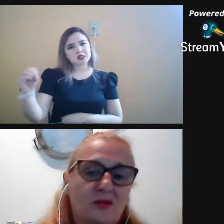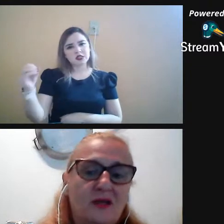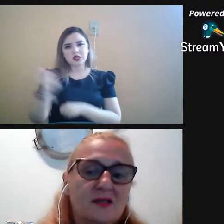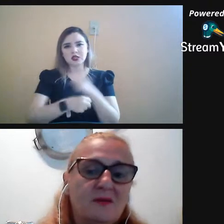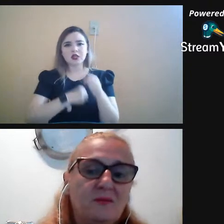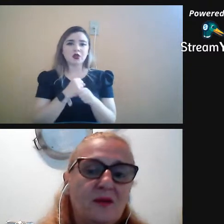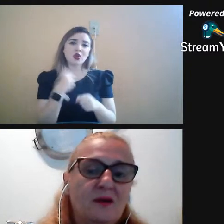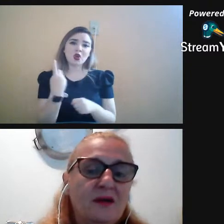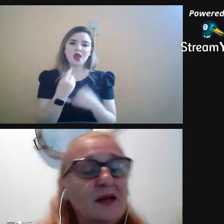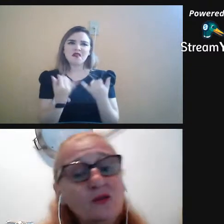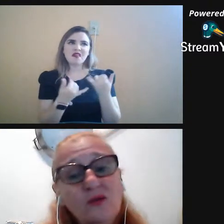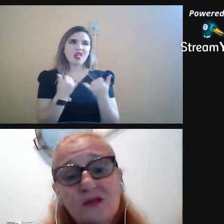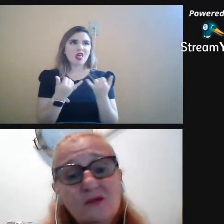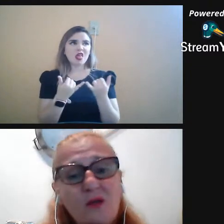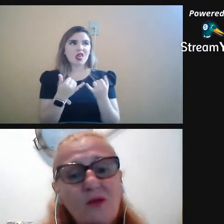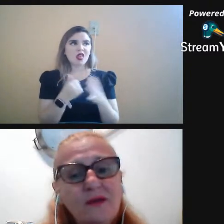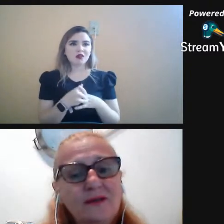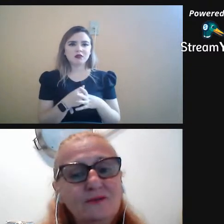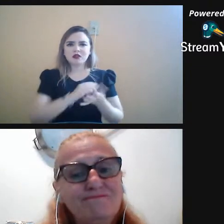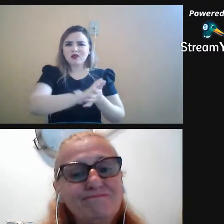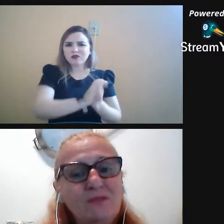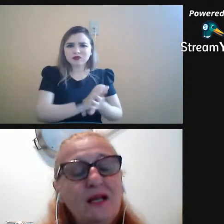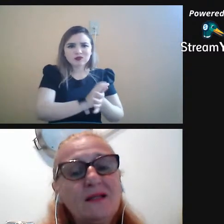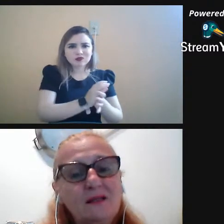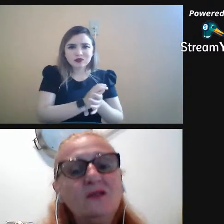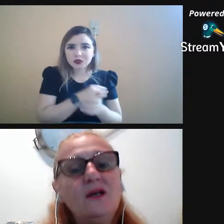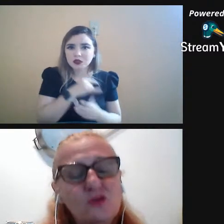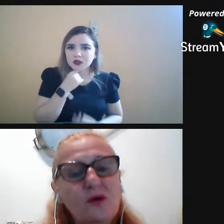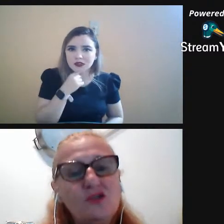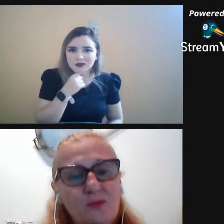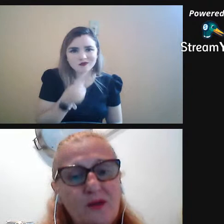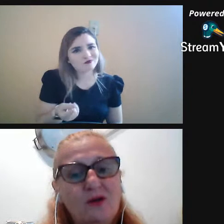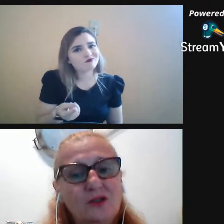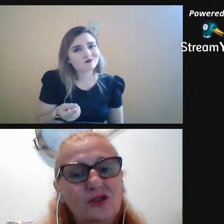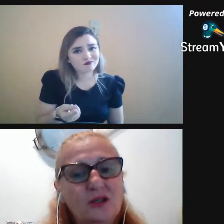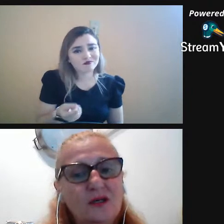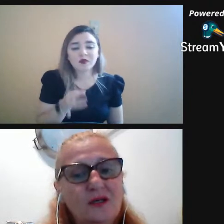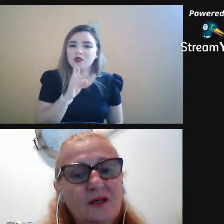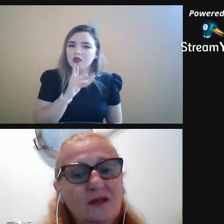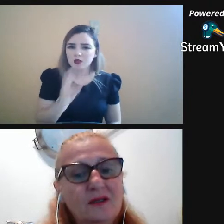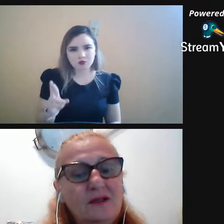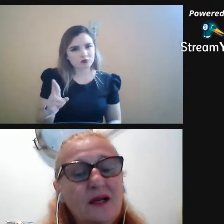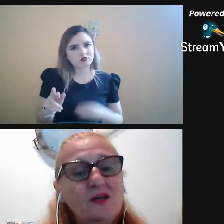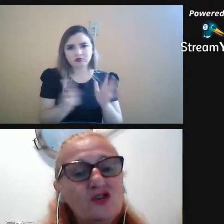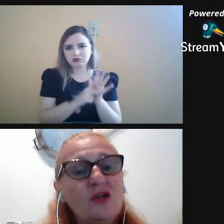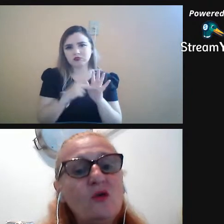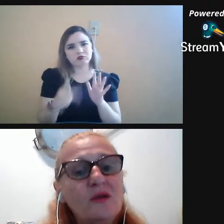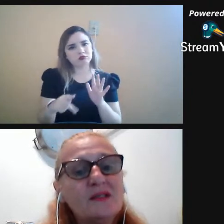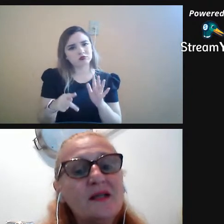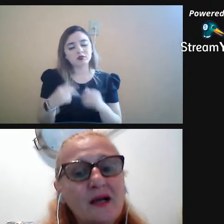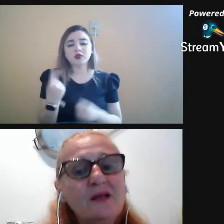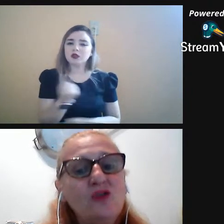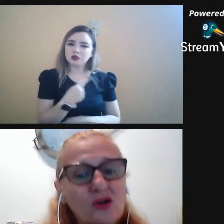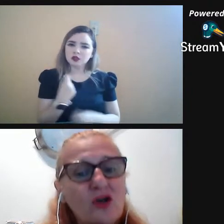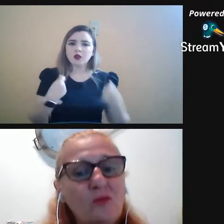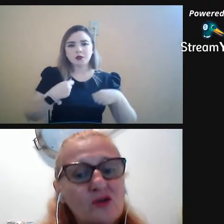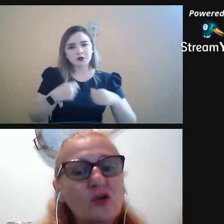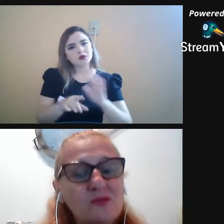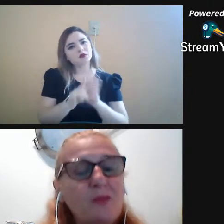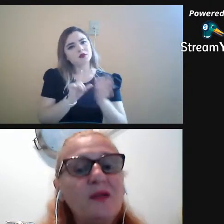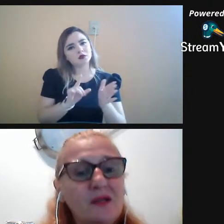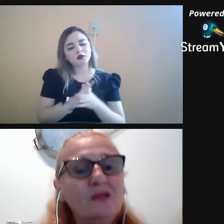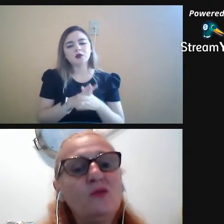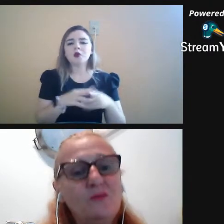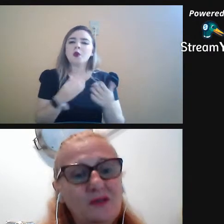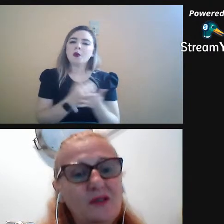essa natureza. E a natureza não está aguentando. E ela está dando a resposta para nós. E aí a gente tem que começar. Será que nós realmente